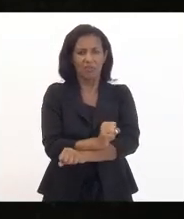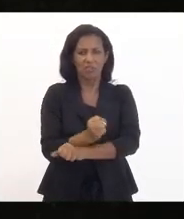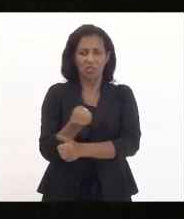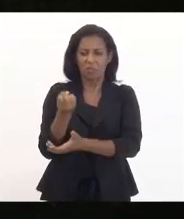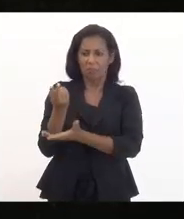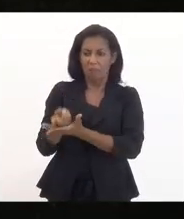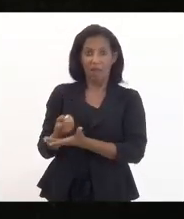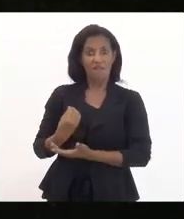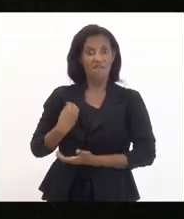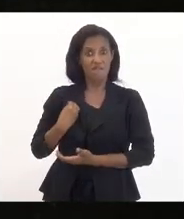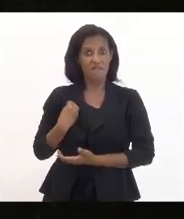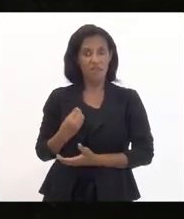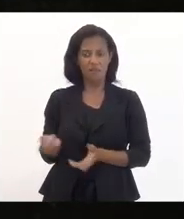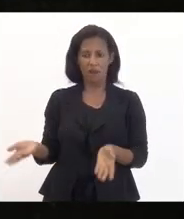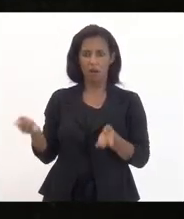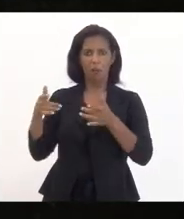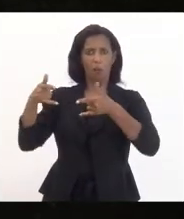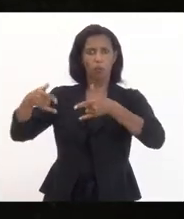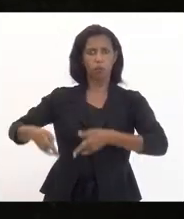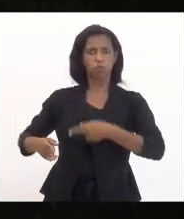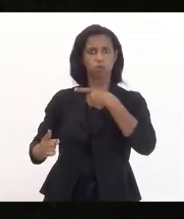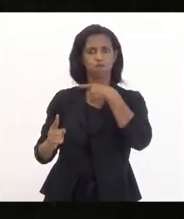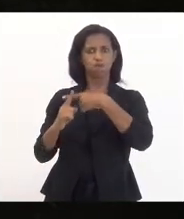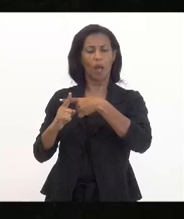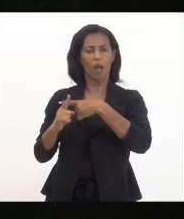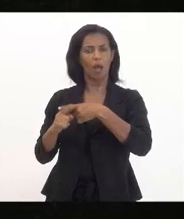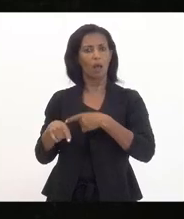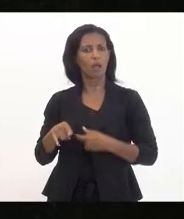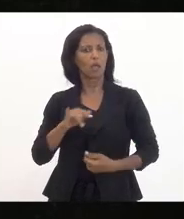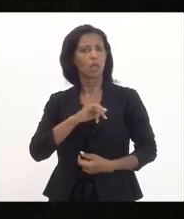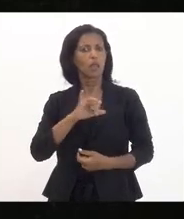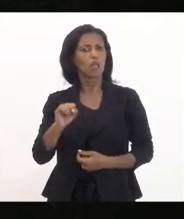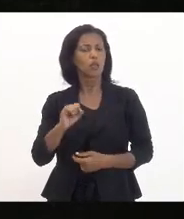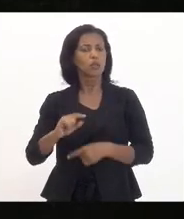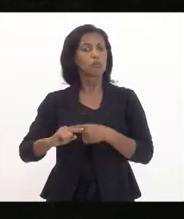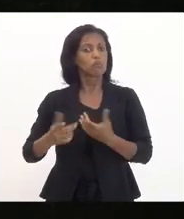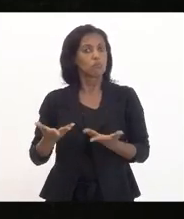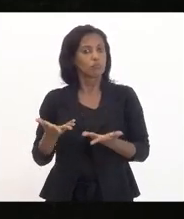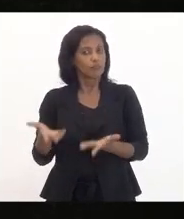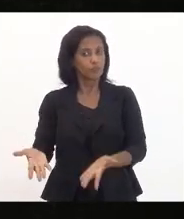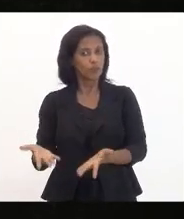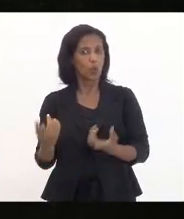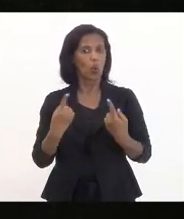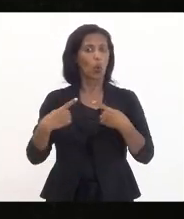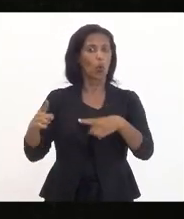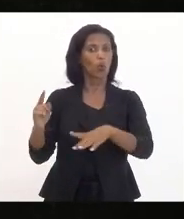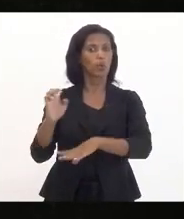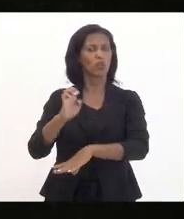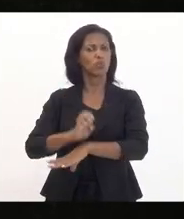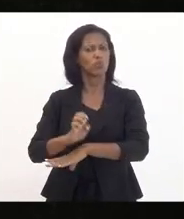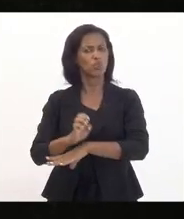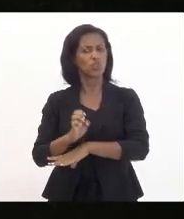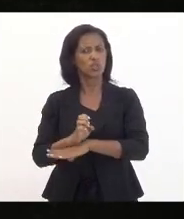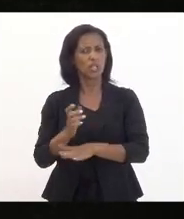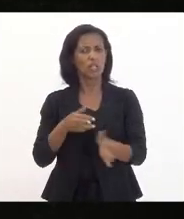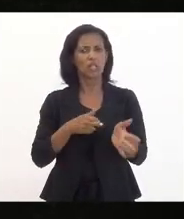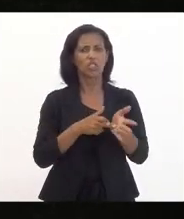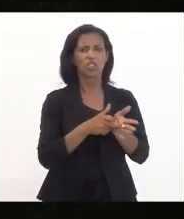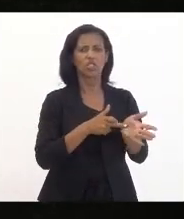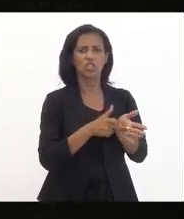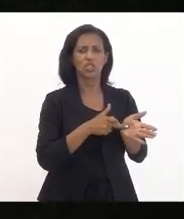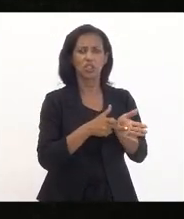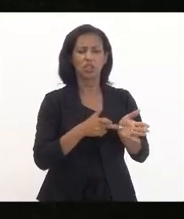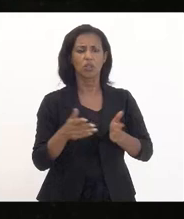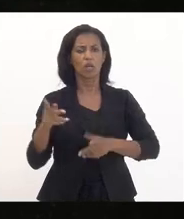enterradas, vivas, inclusive. Isso depõe contra um Estado que genocida